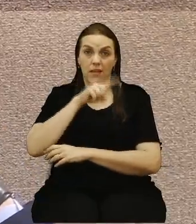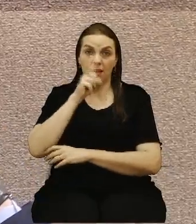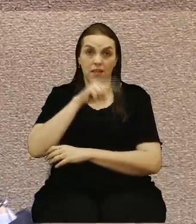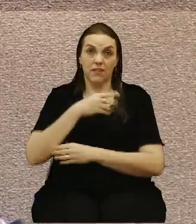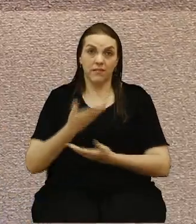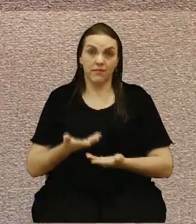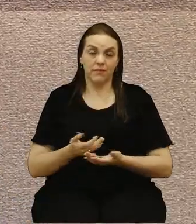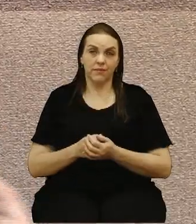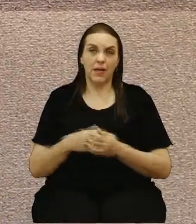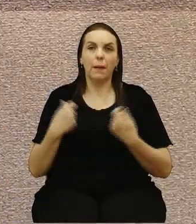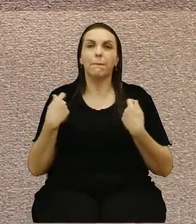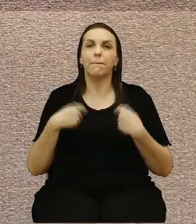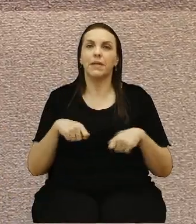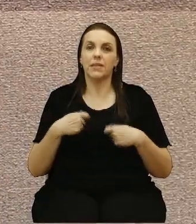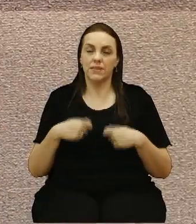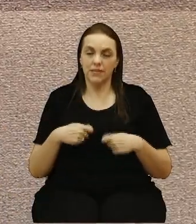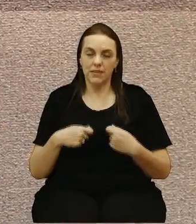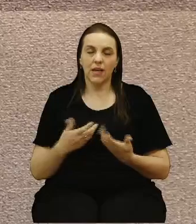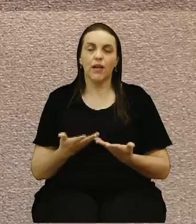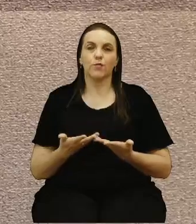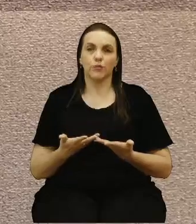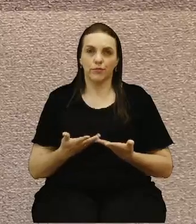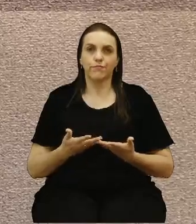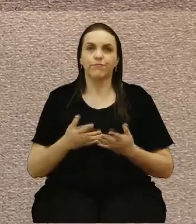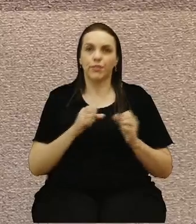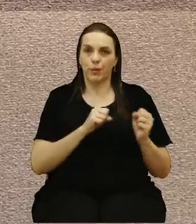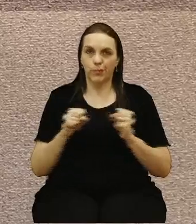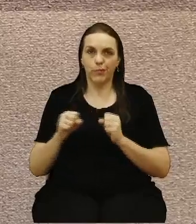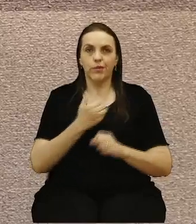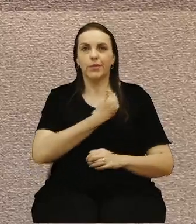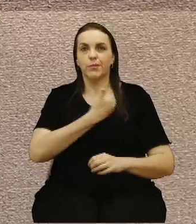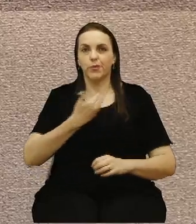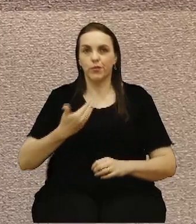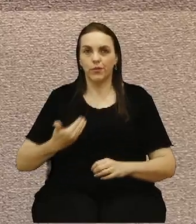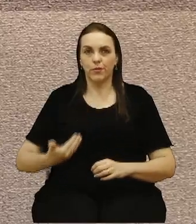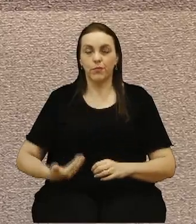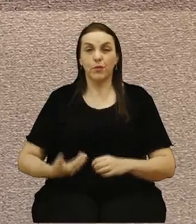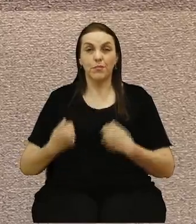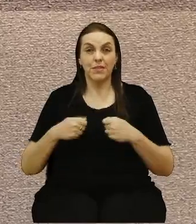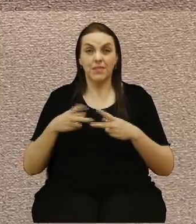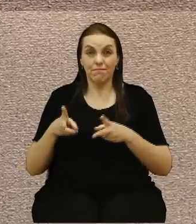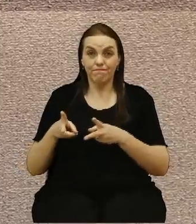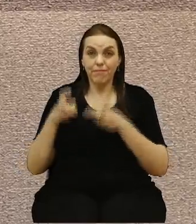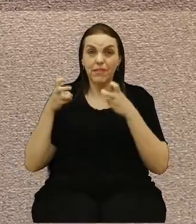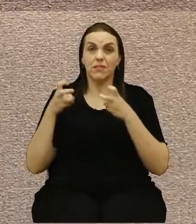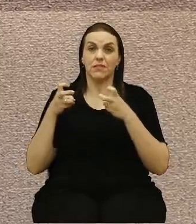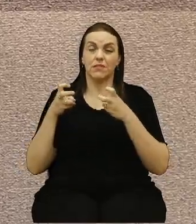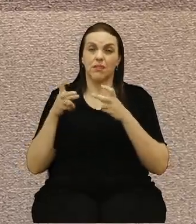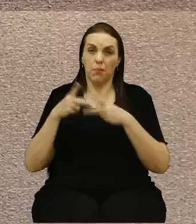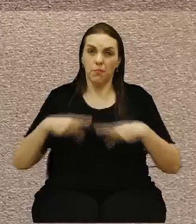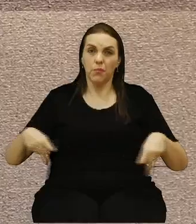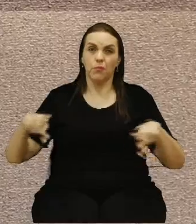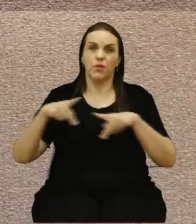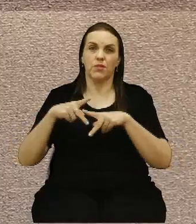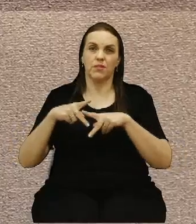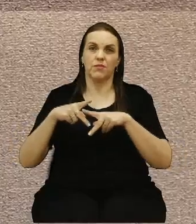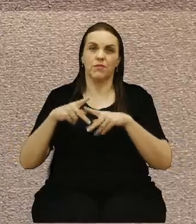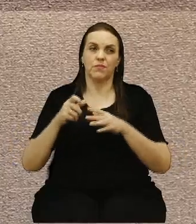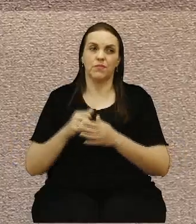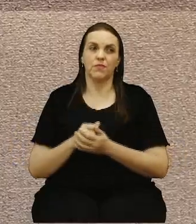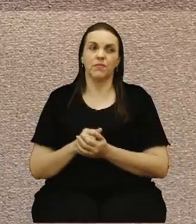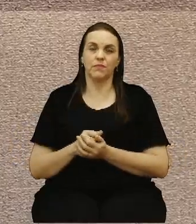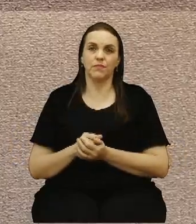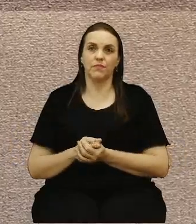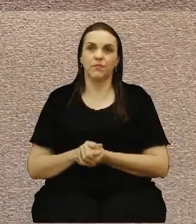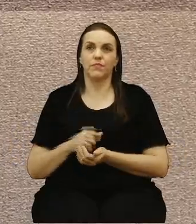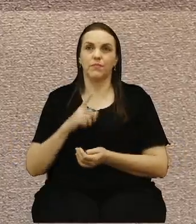nós precisamos que o poder público veja a população. Não adianta a gente só lembrar